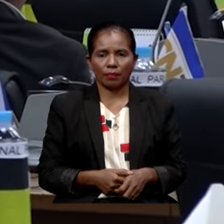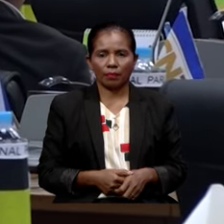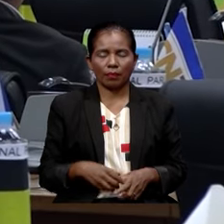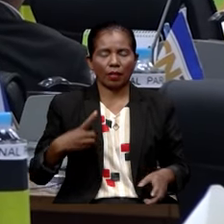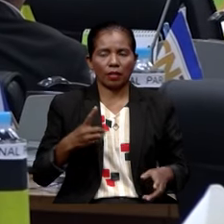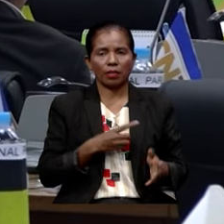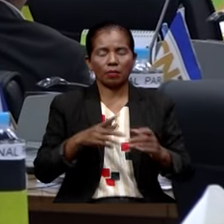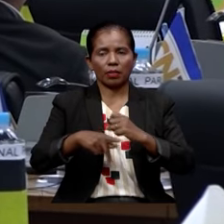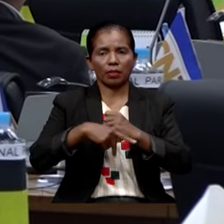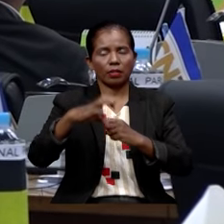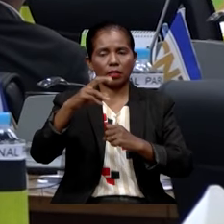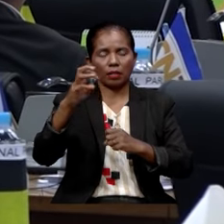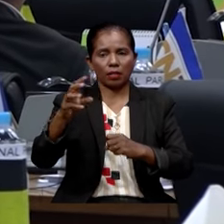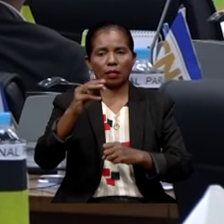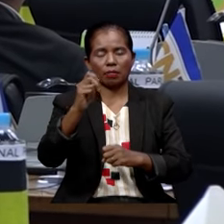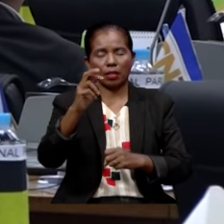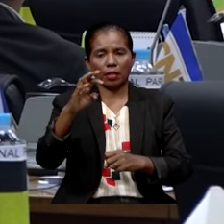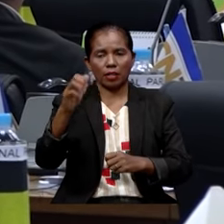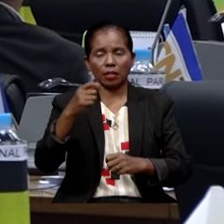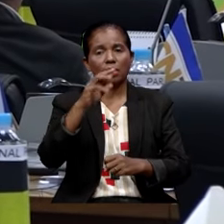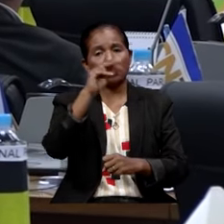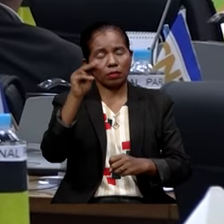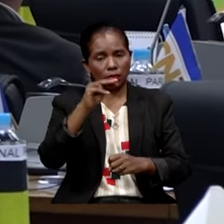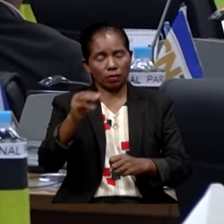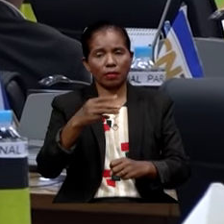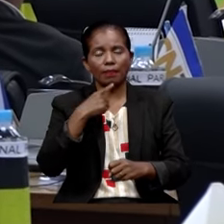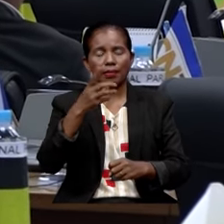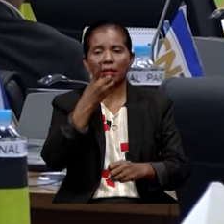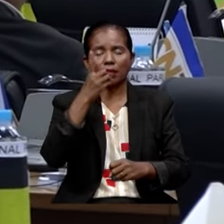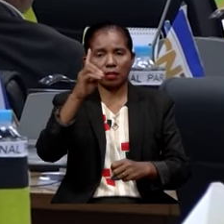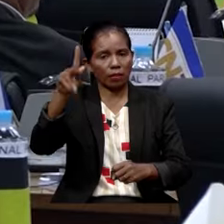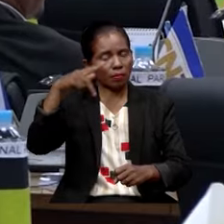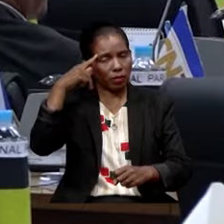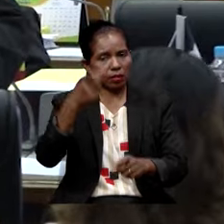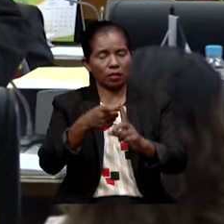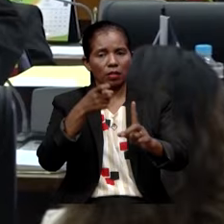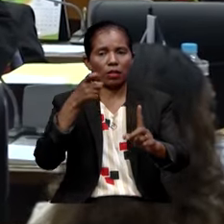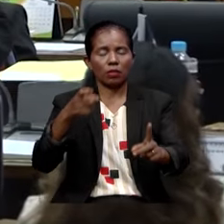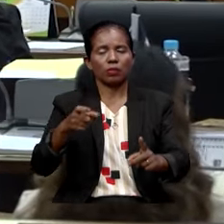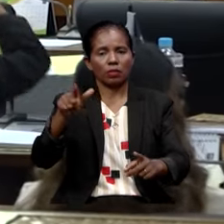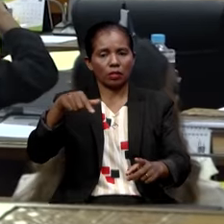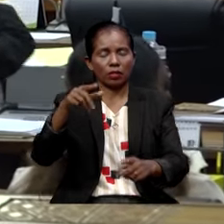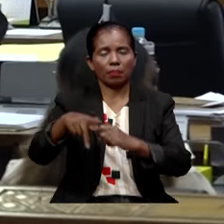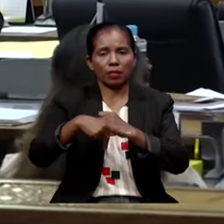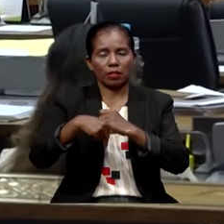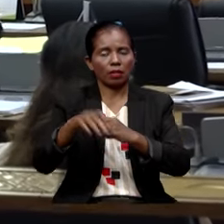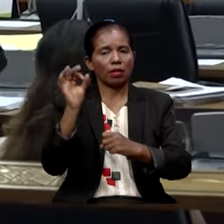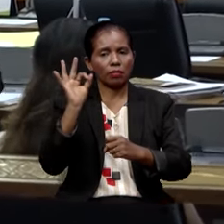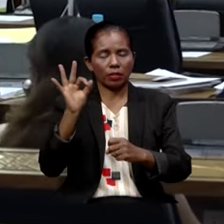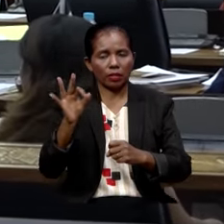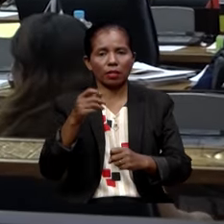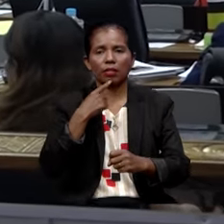Deputada bancada CNRT, Maria Gurumali Barreto, segunda NEM, lamenta a declaração política russa e bancada Fretalin e a reunião